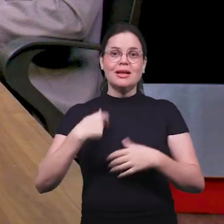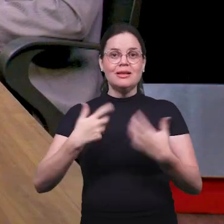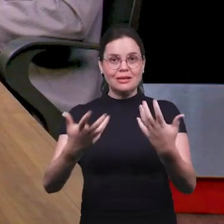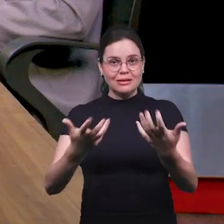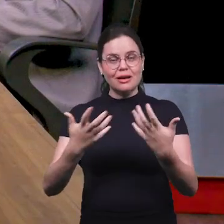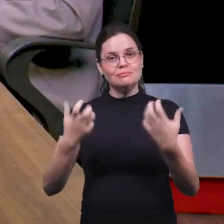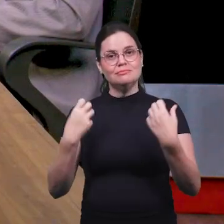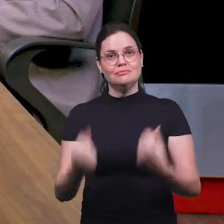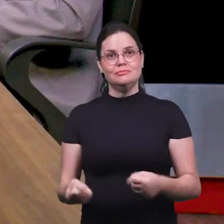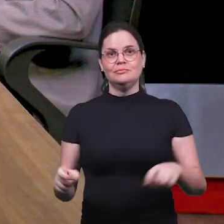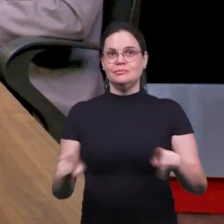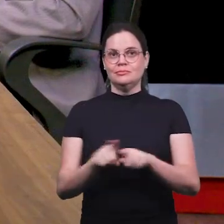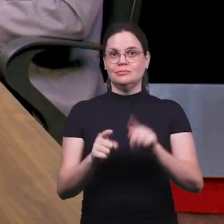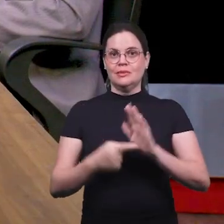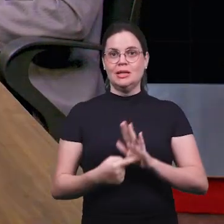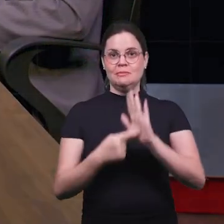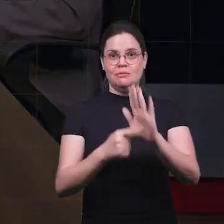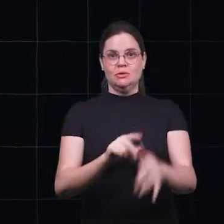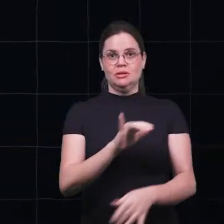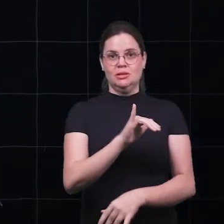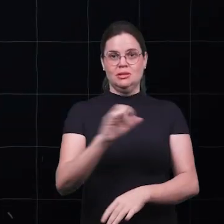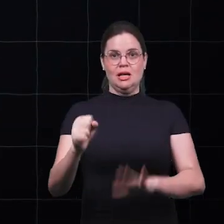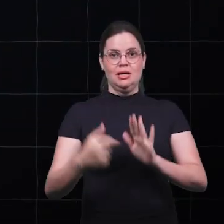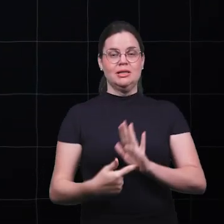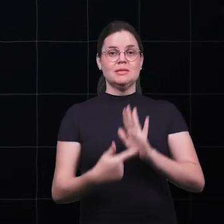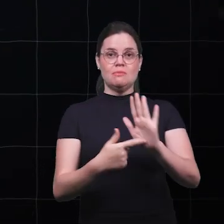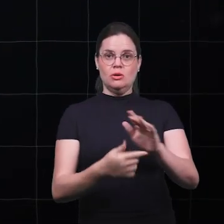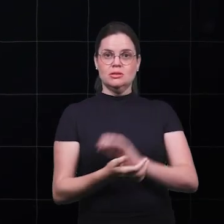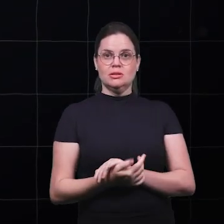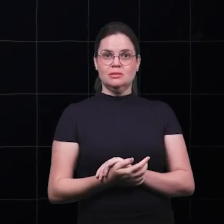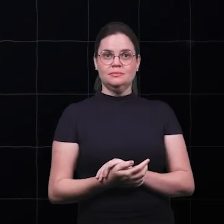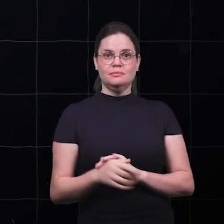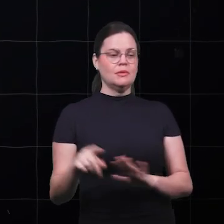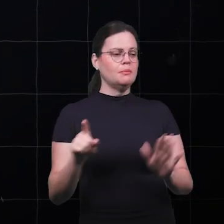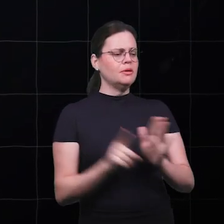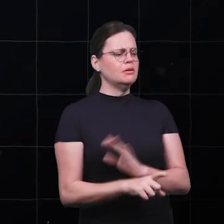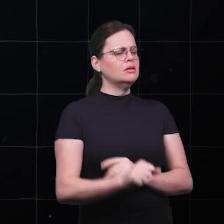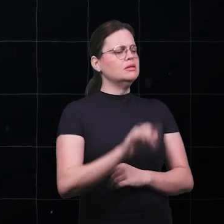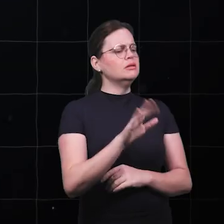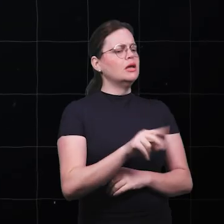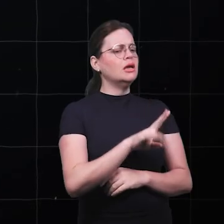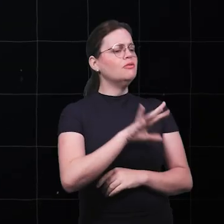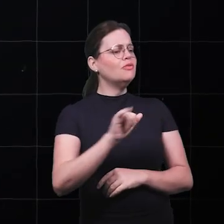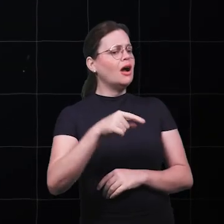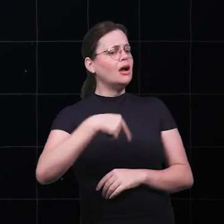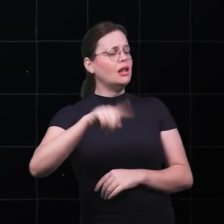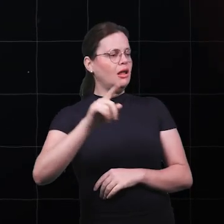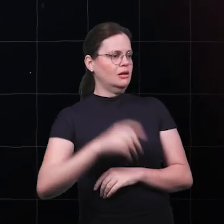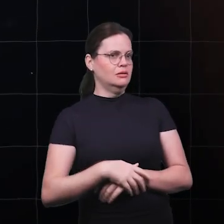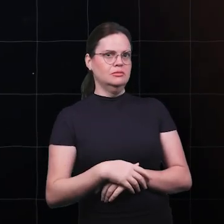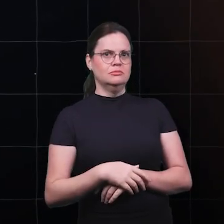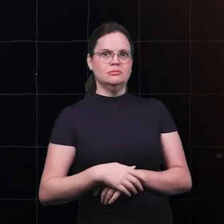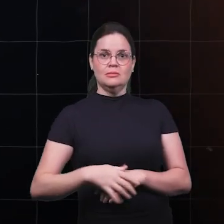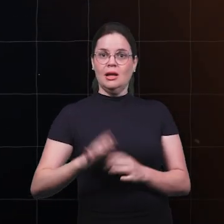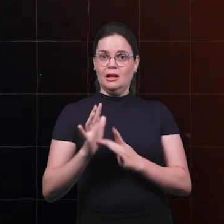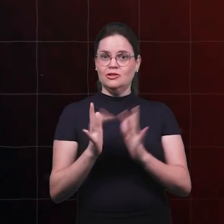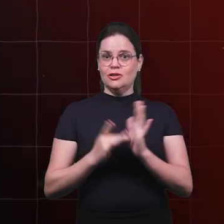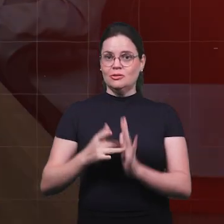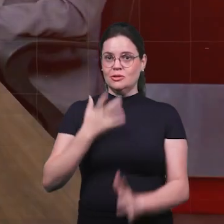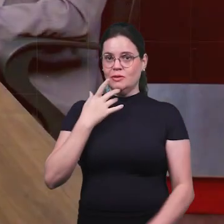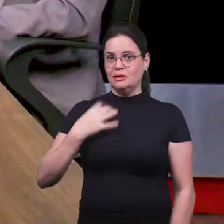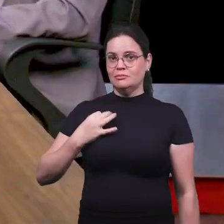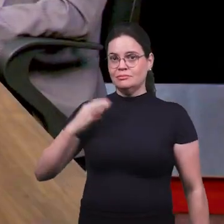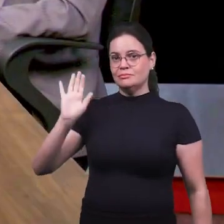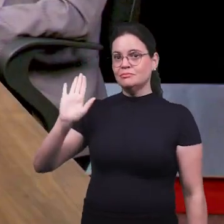ainda profeticamente, né? Lá em Isaías, quem enviarei? Quem enviarei? E quem há de por nós? Ele profeticamente responde: eis-me aqui, envia-me a mim,